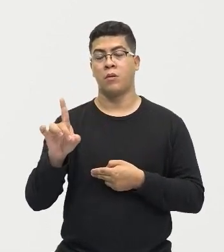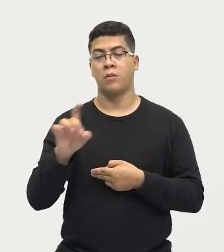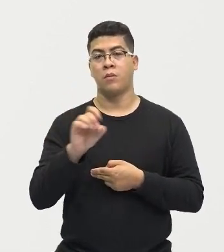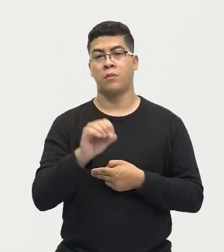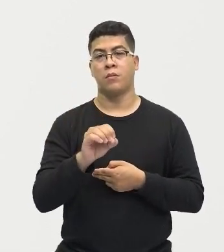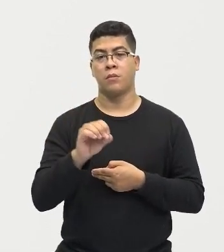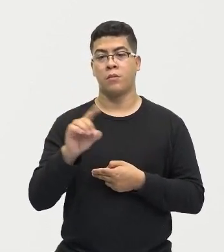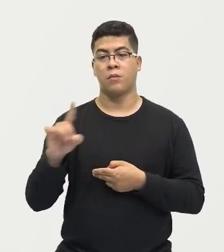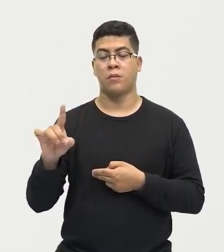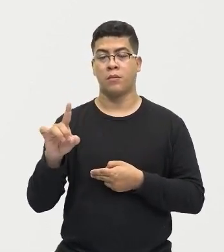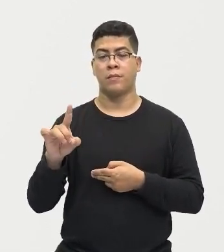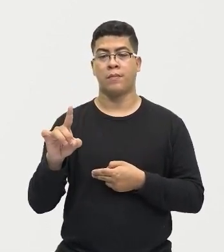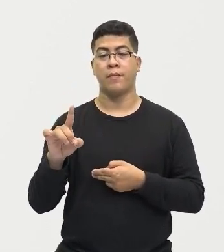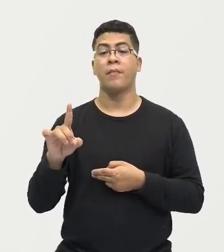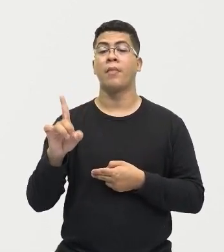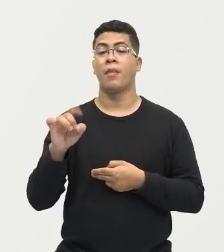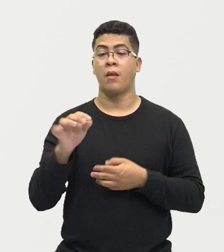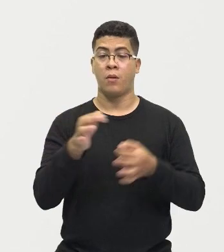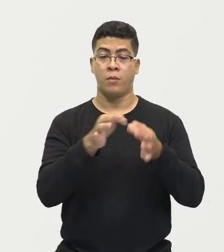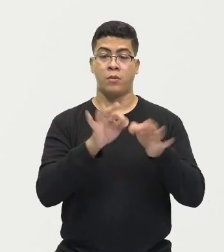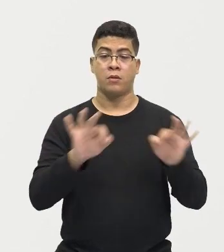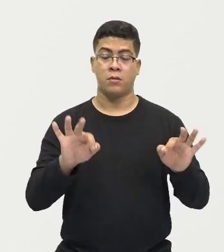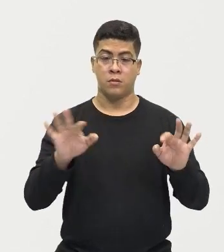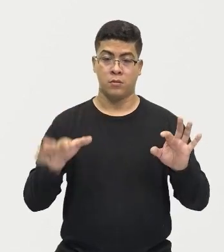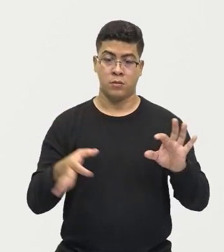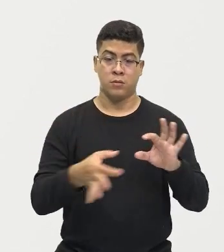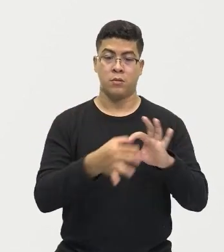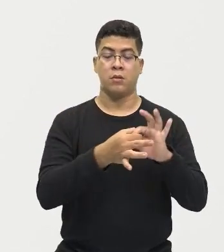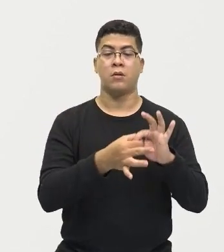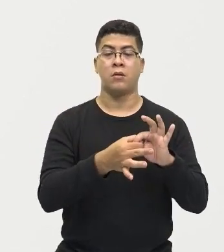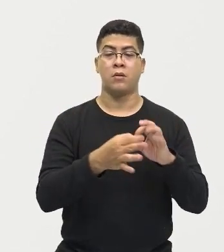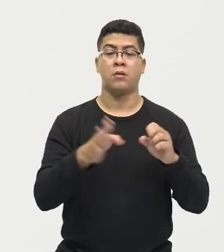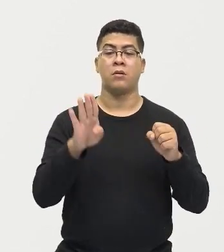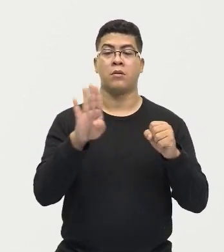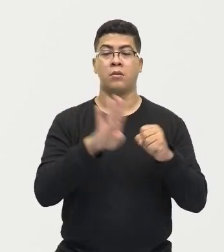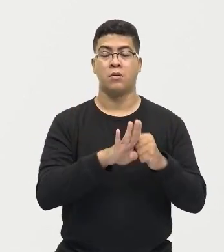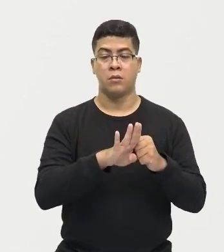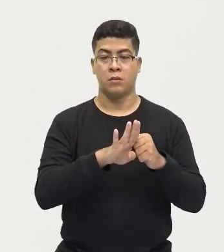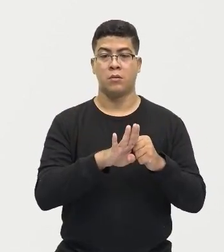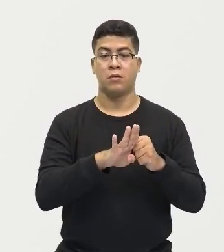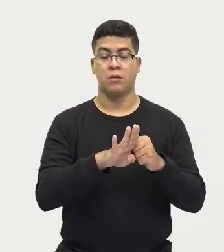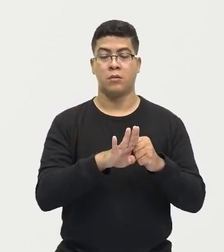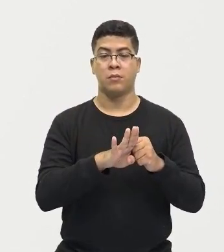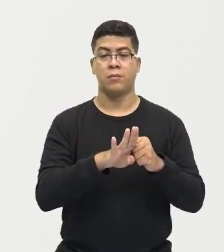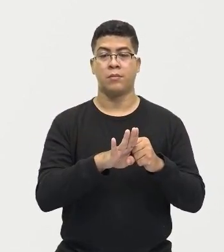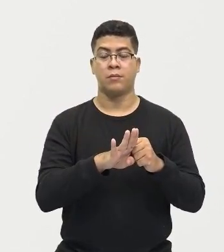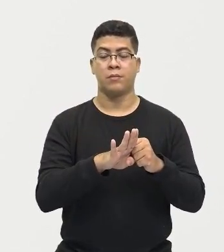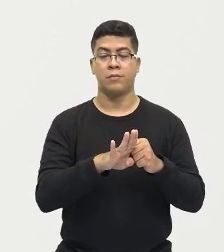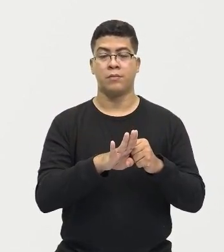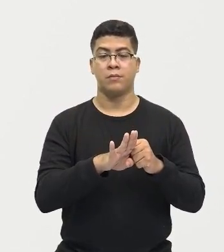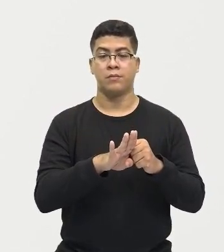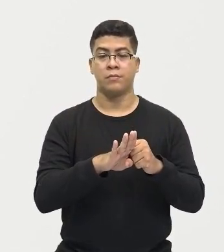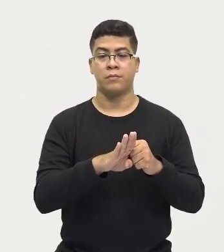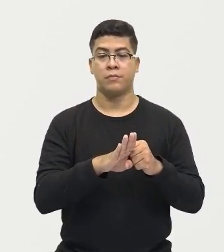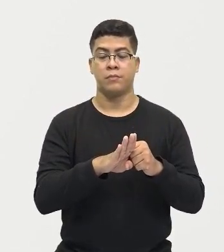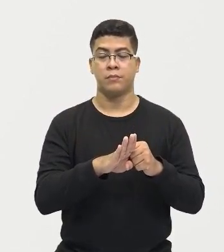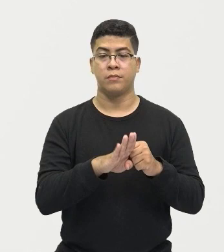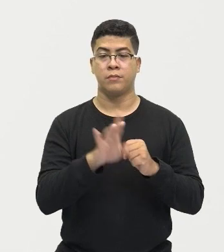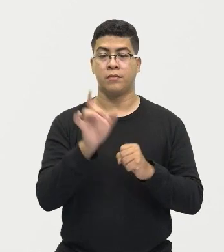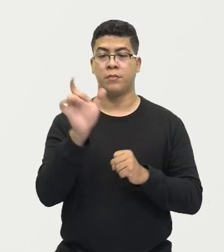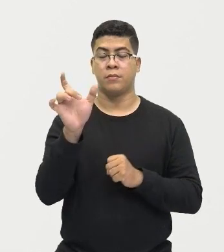oração subordinada, porque ele está subordinado à oração principal. Substantiva, porque o núcleo